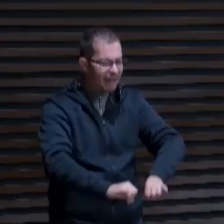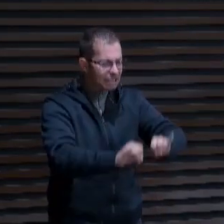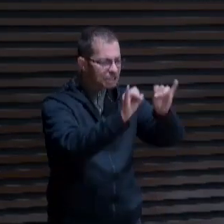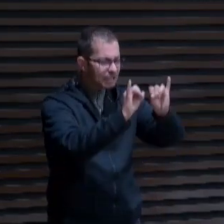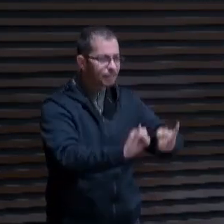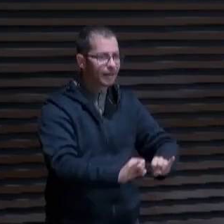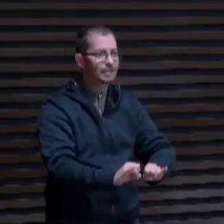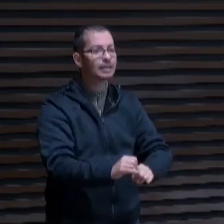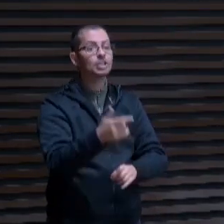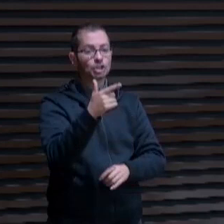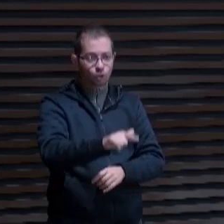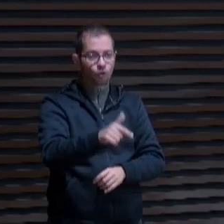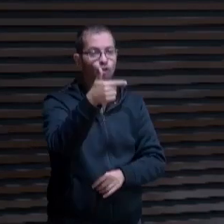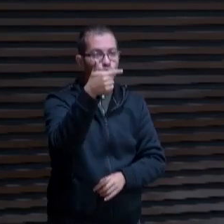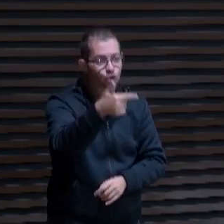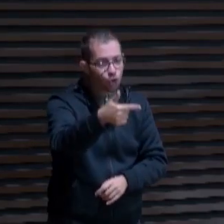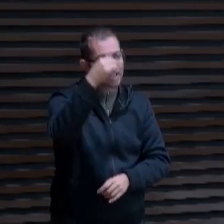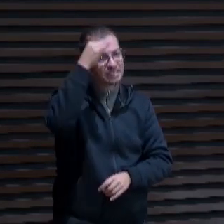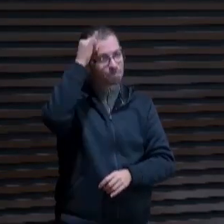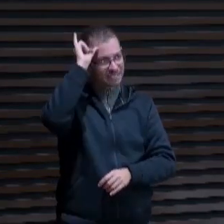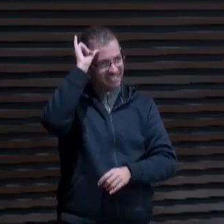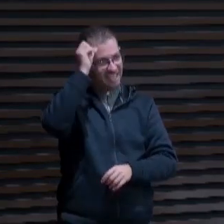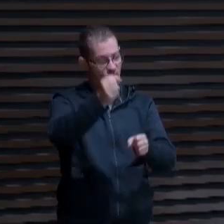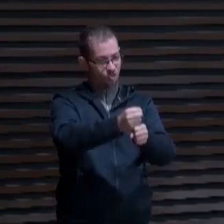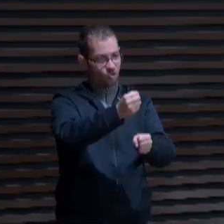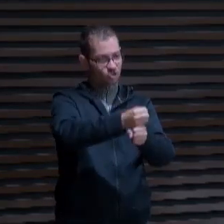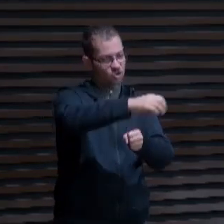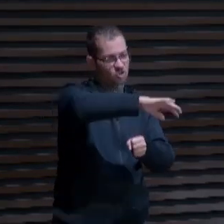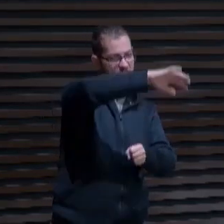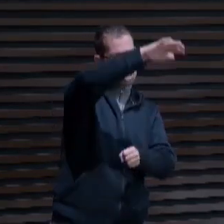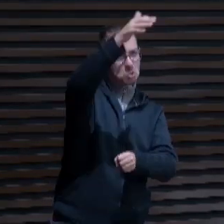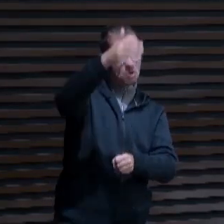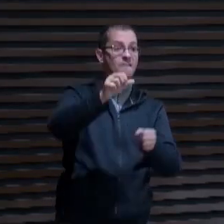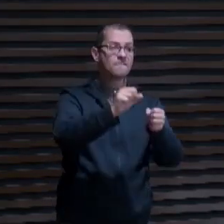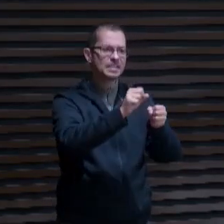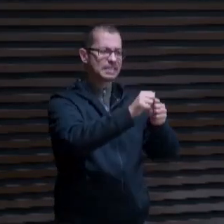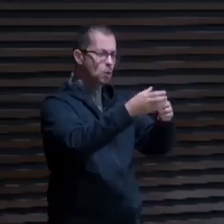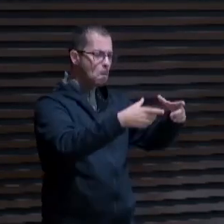aparece 2 bezerros que eles levantaram. Fizeram poste